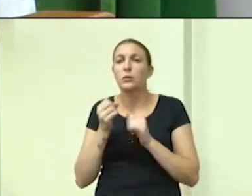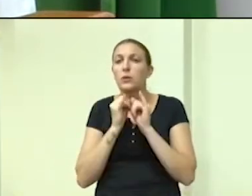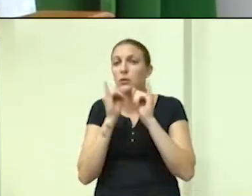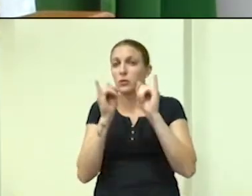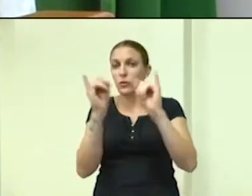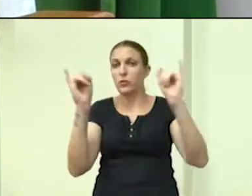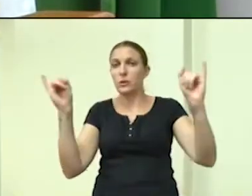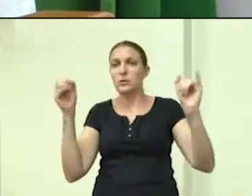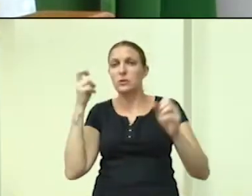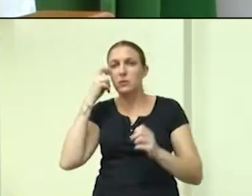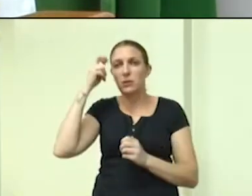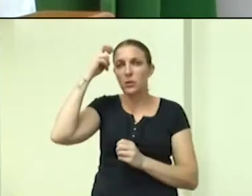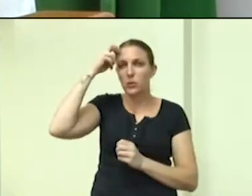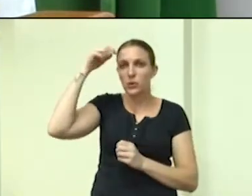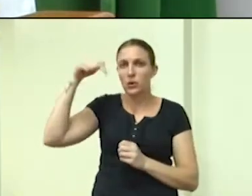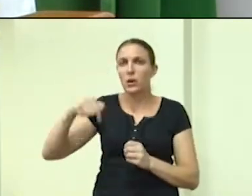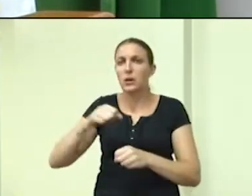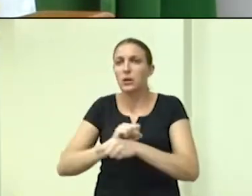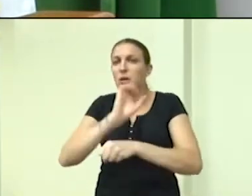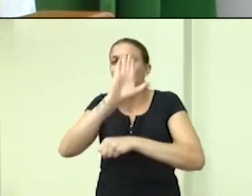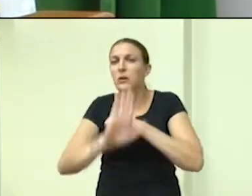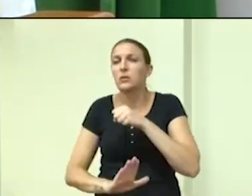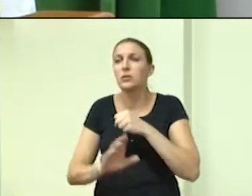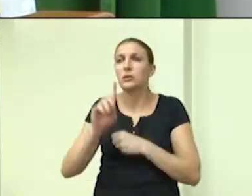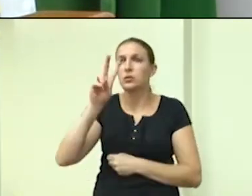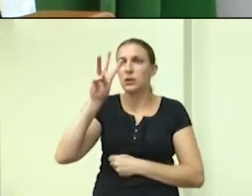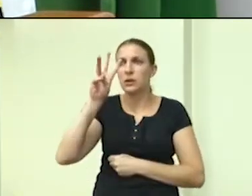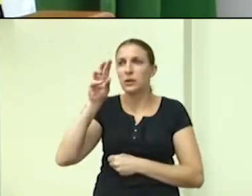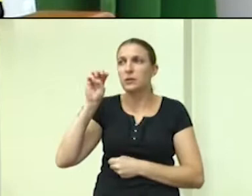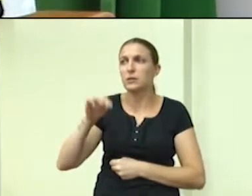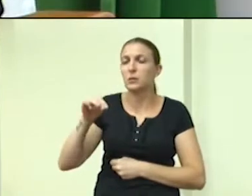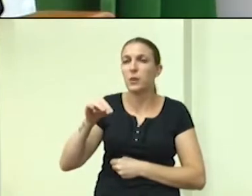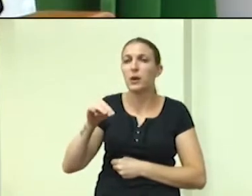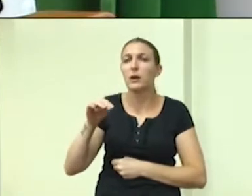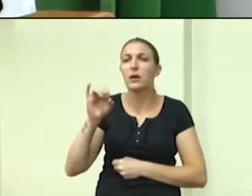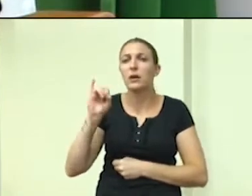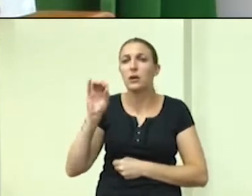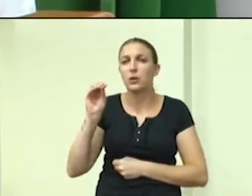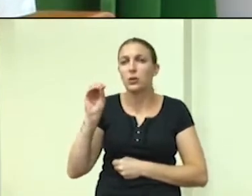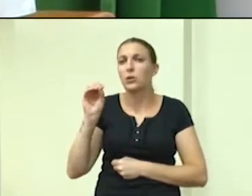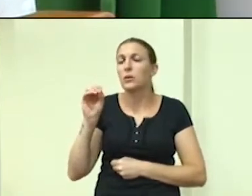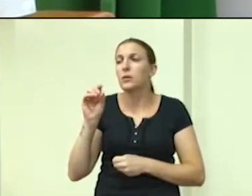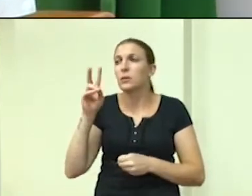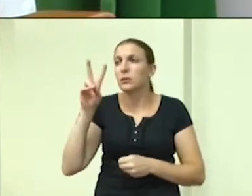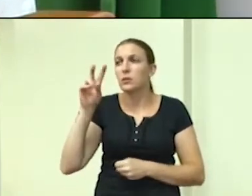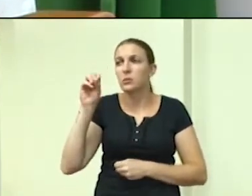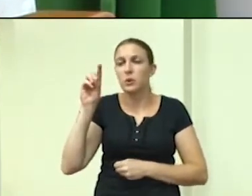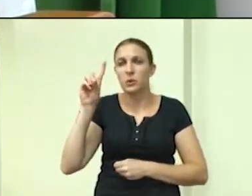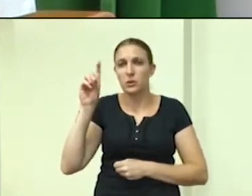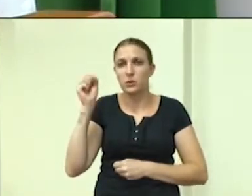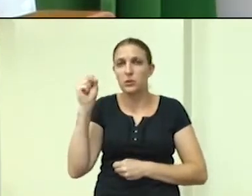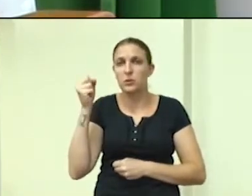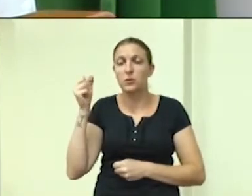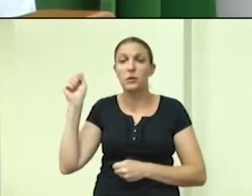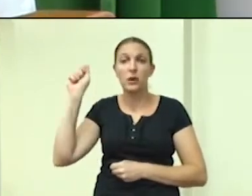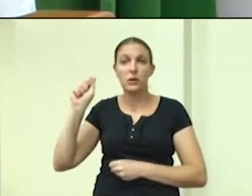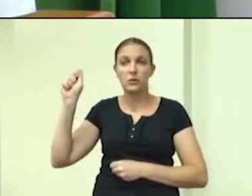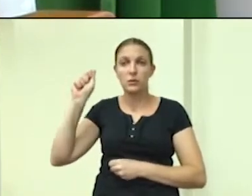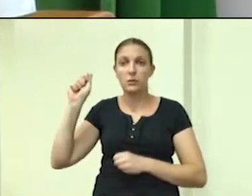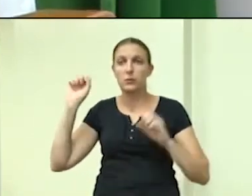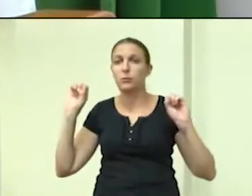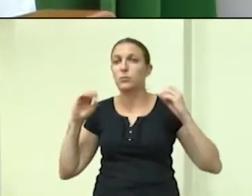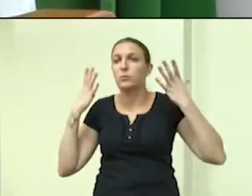Erechim. No dia 13 de maio de 2018, a associação comemora 20 anos de sua